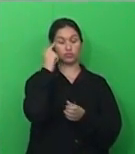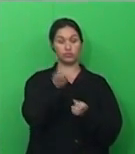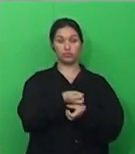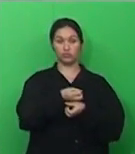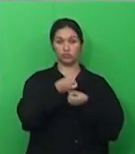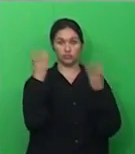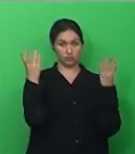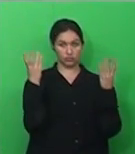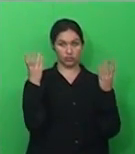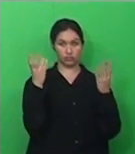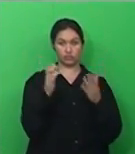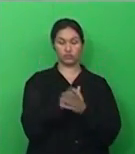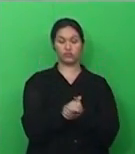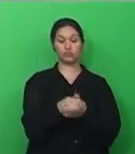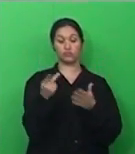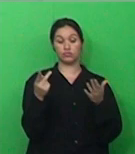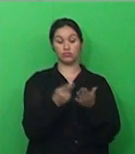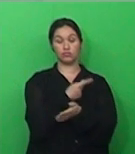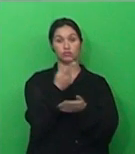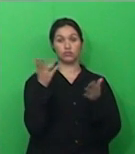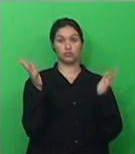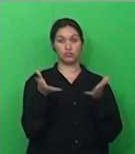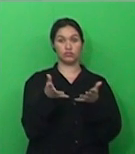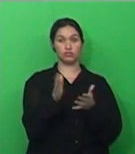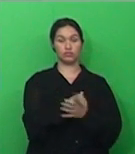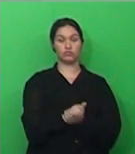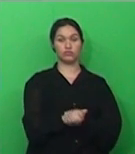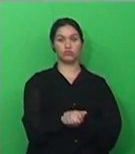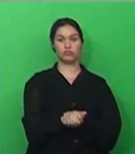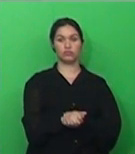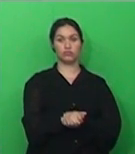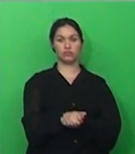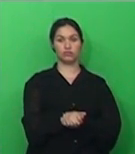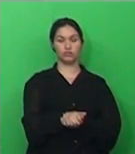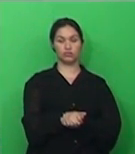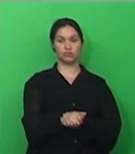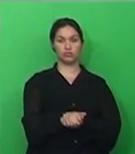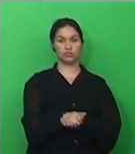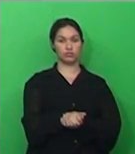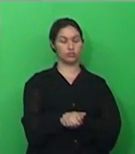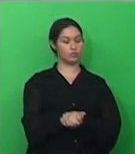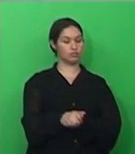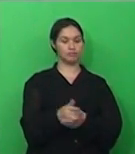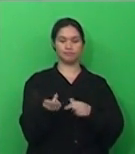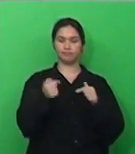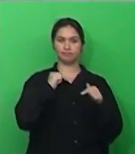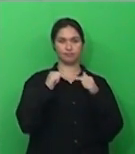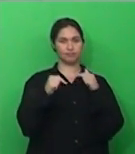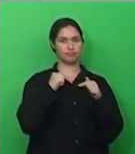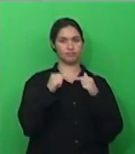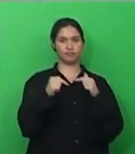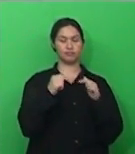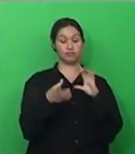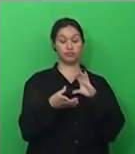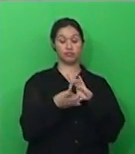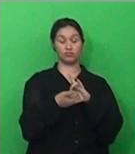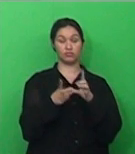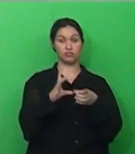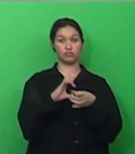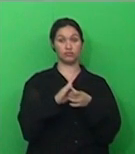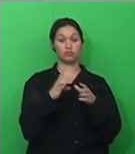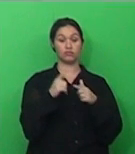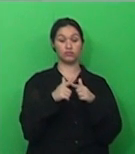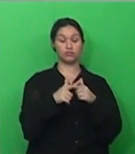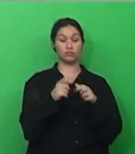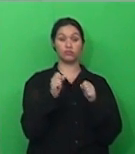instrumento para essa discussão, um instrumento perfeito, democrático, foi realizado por esta casa, através dos vereadores, uma audiência pública,